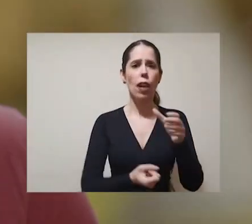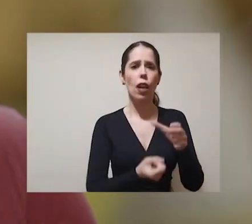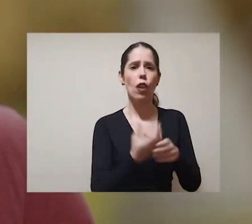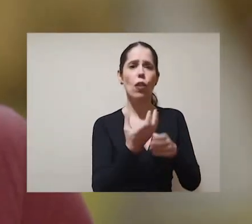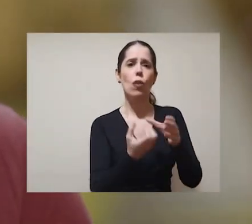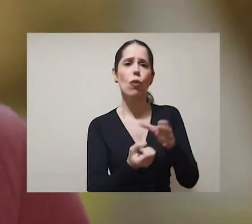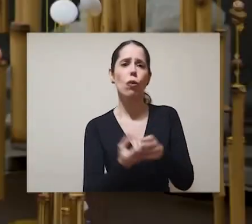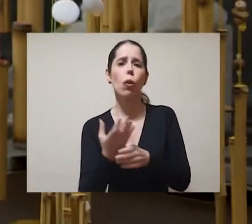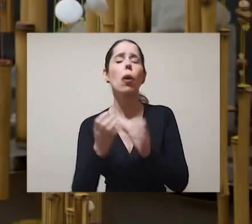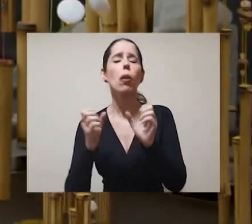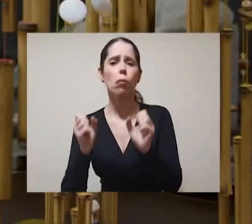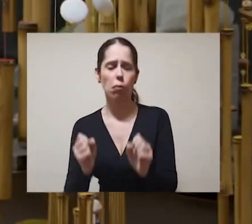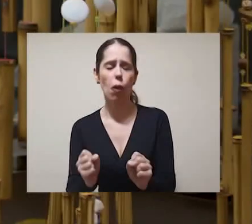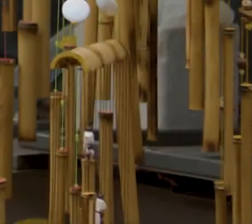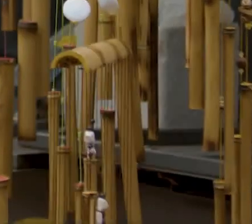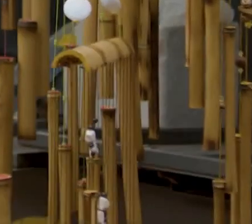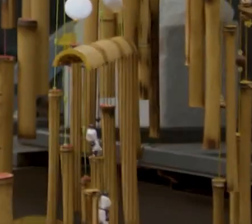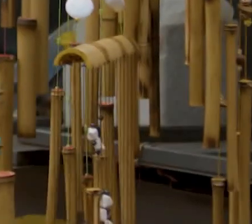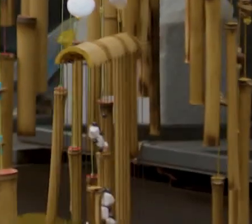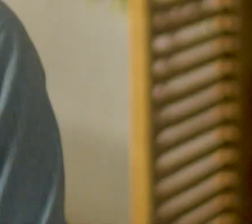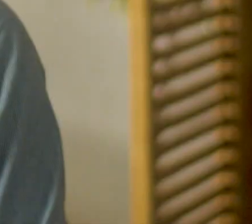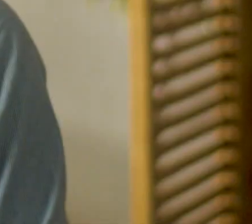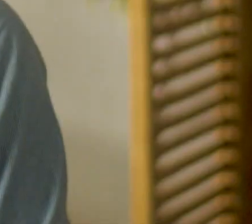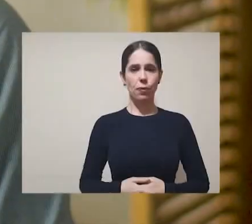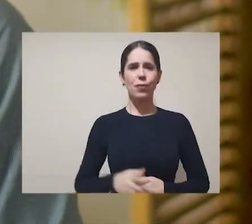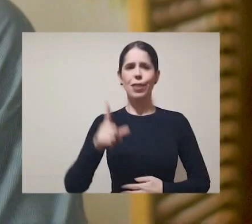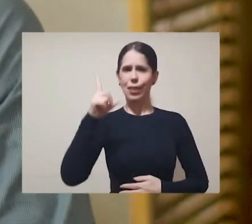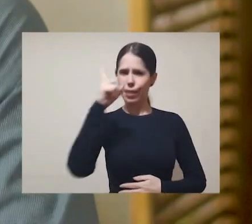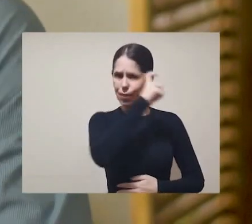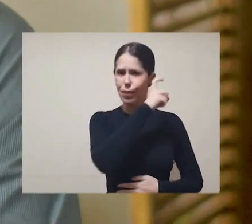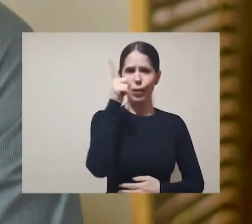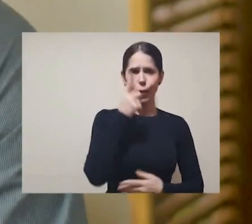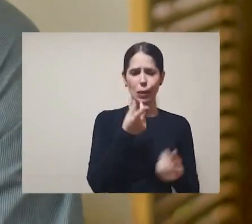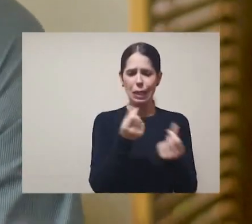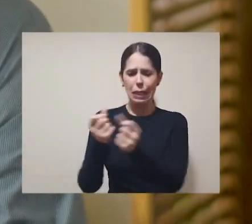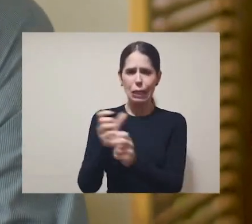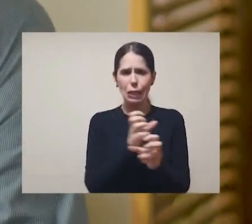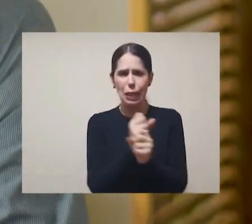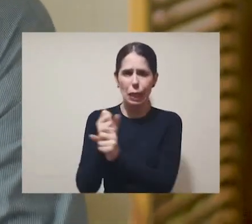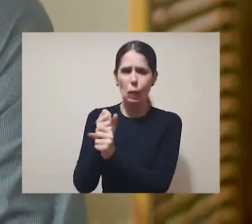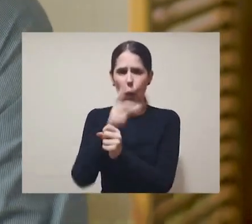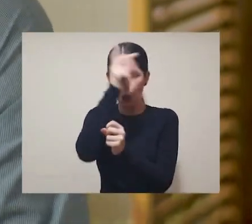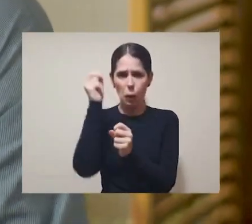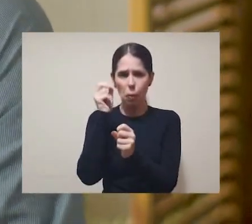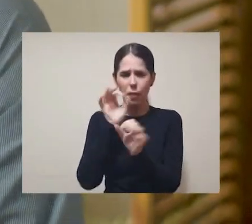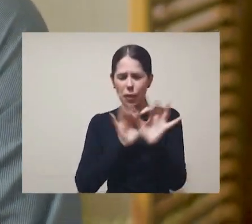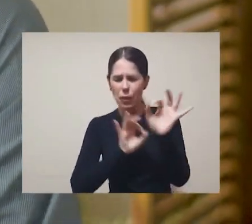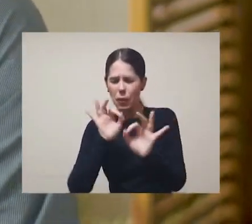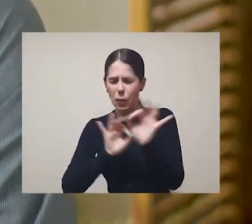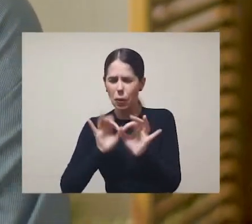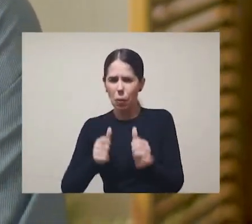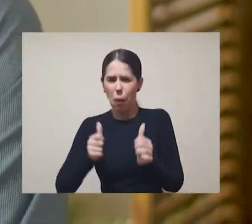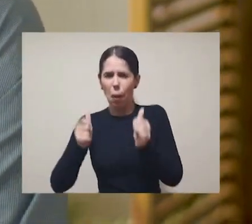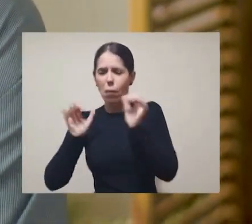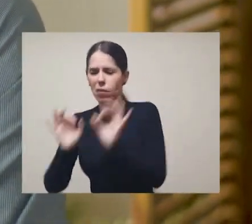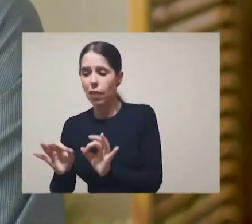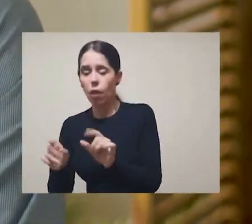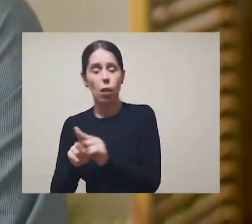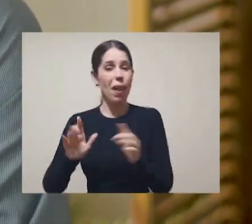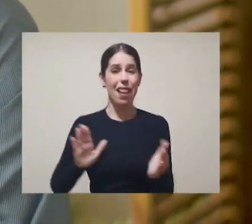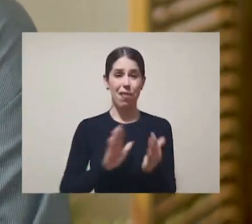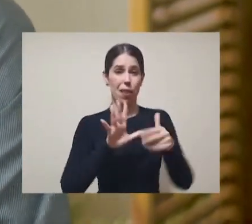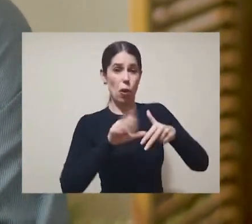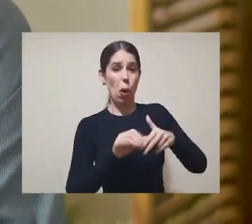mas onde tem flor pode ter espinho. Foi difícil colocar as contas em dia e enfrentar a